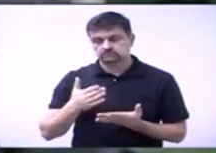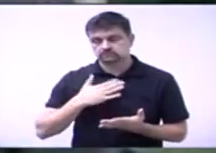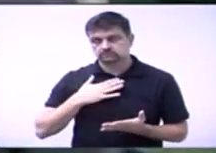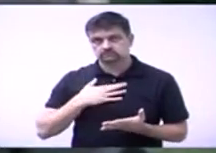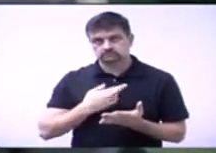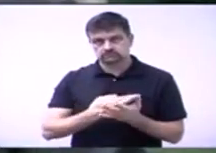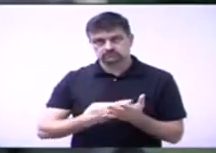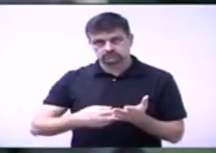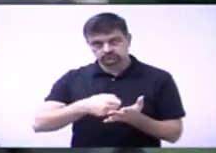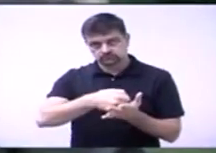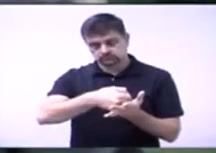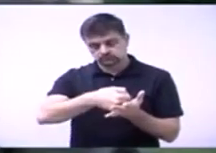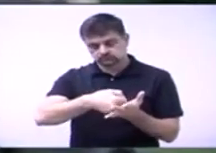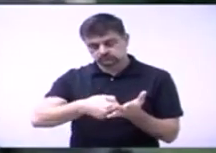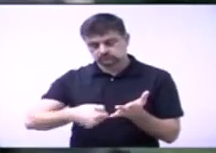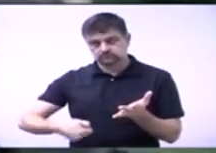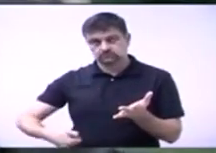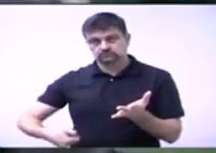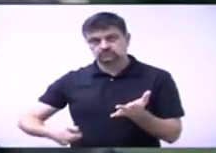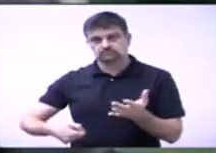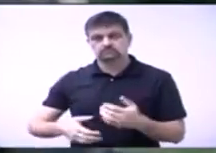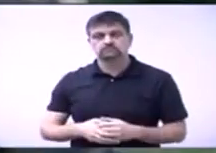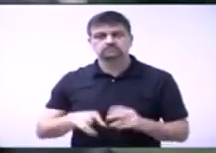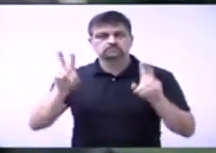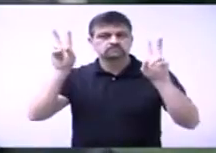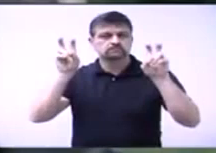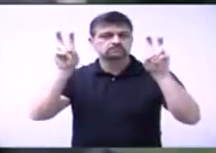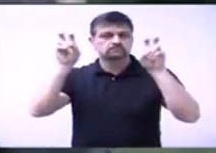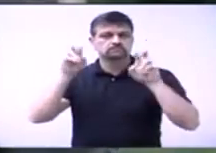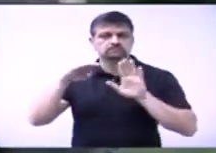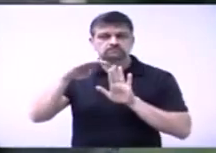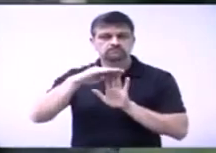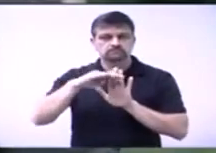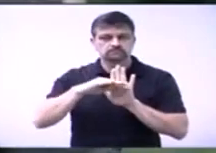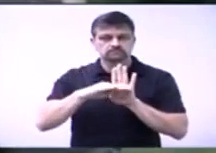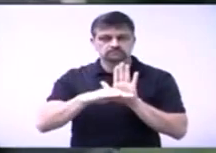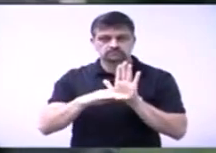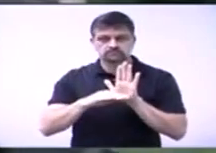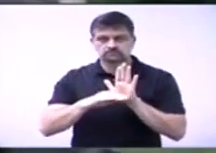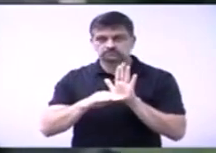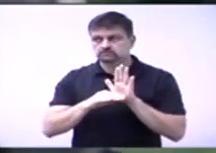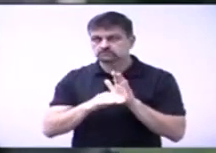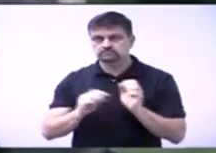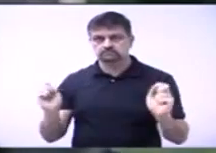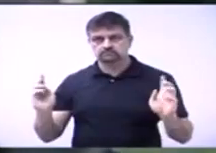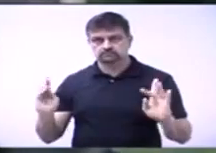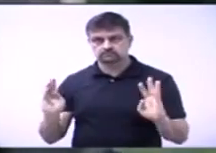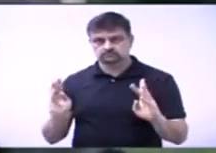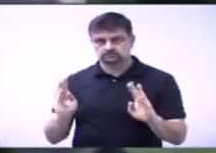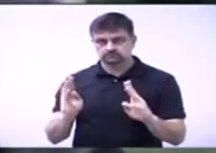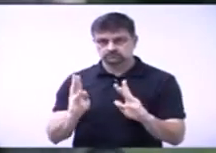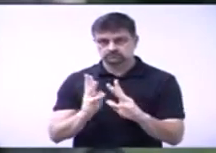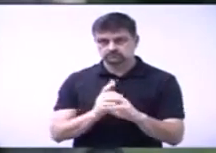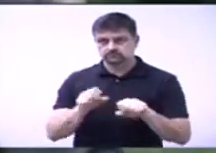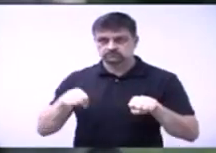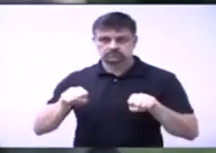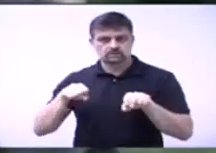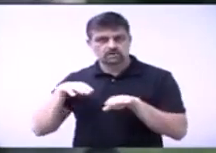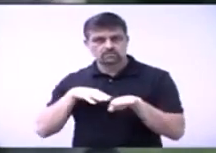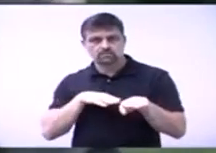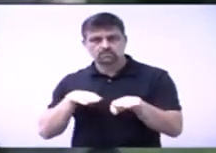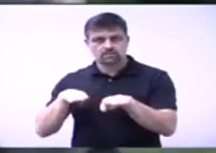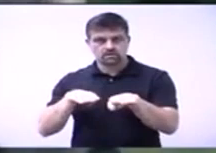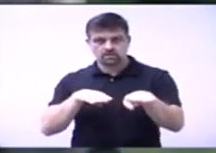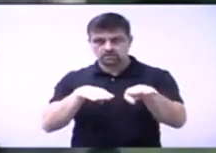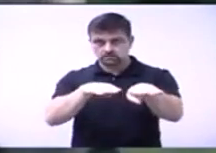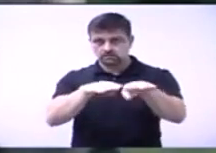requerimento, senhor presidente, colegas, sobre o Plano Municipal de Mobilidade Urbana, algo que releva